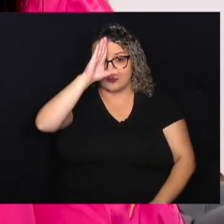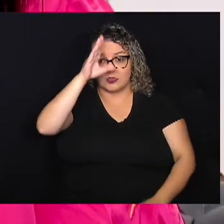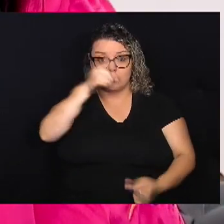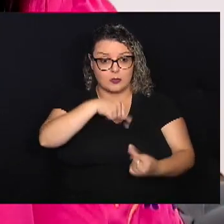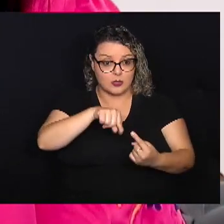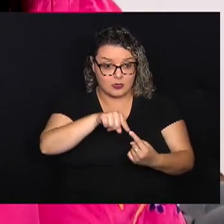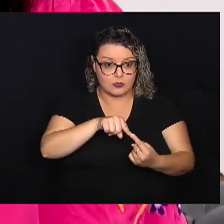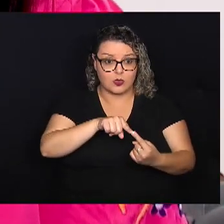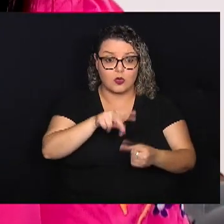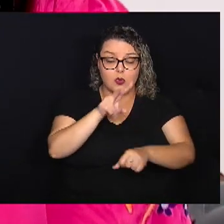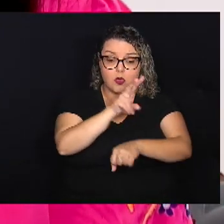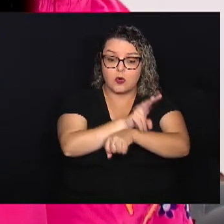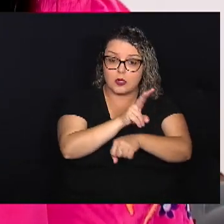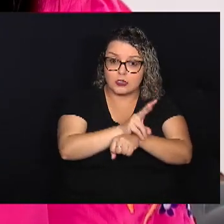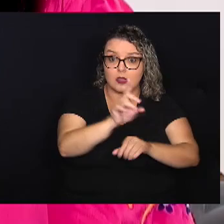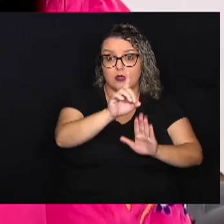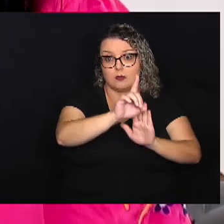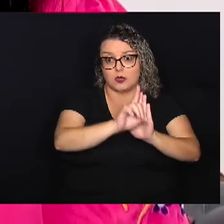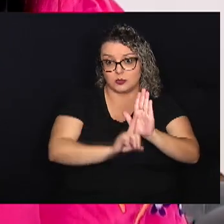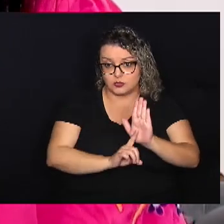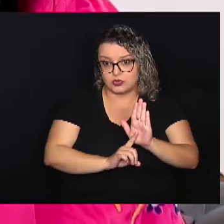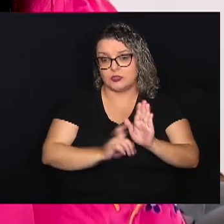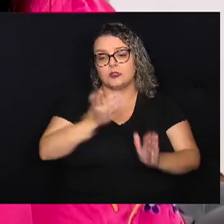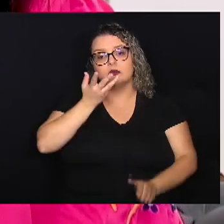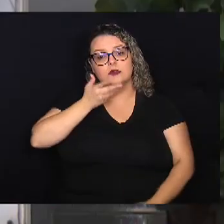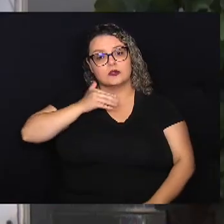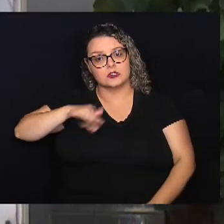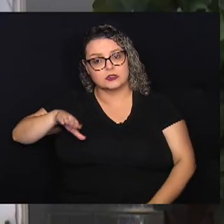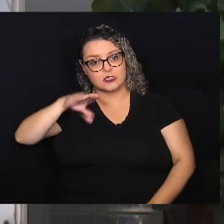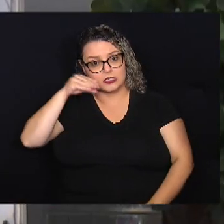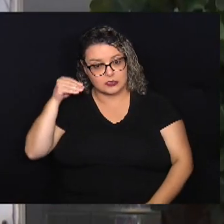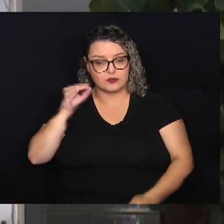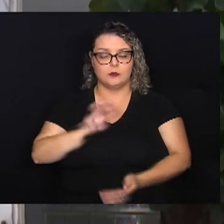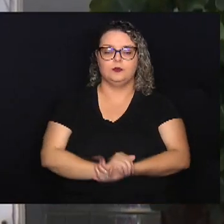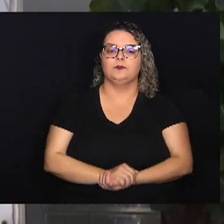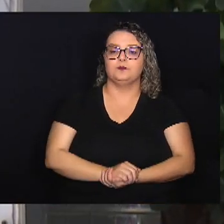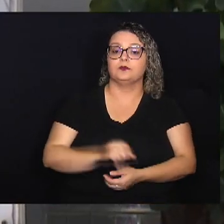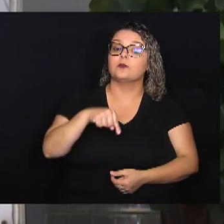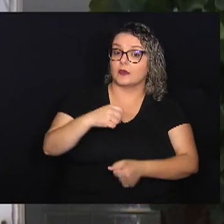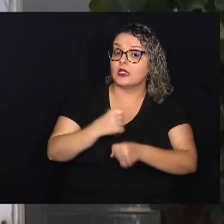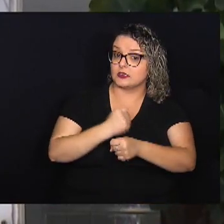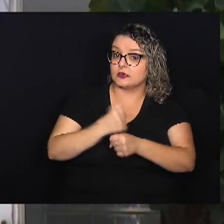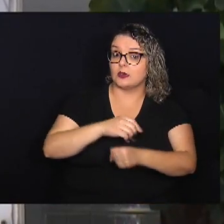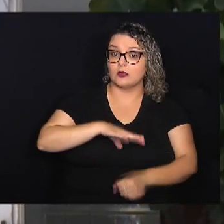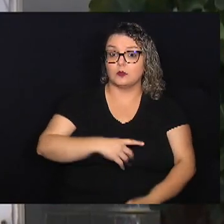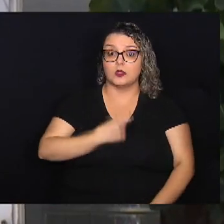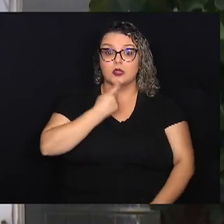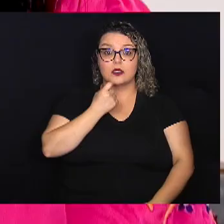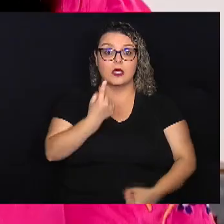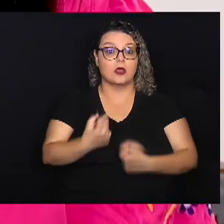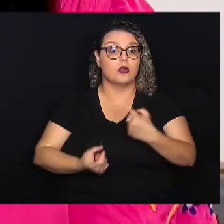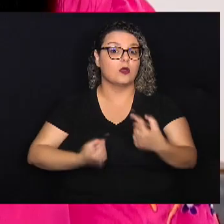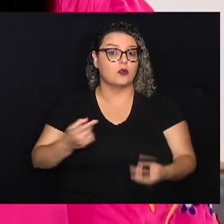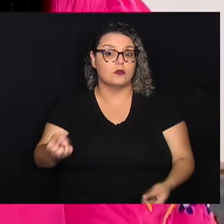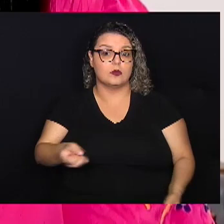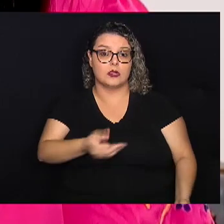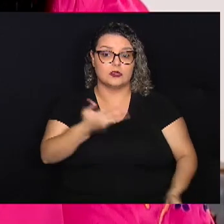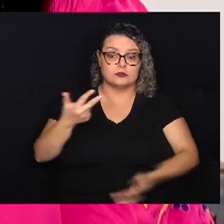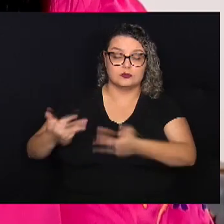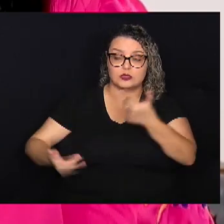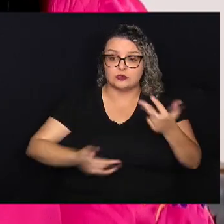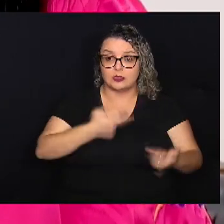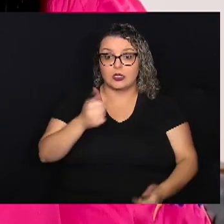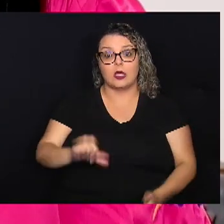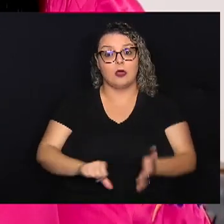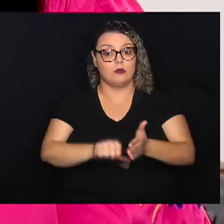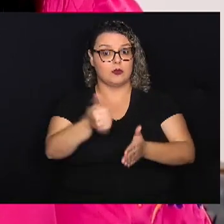objetivo zelar pelos direitos da criança e dos adolescentes. Esse ano, em Campinas, teremos algumas novidades. A primeira delas é